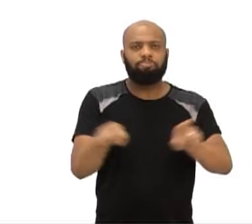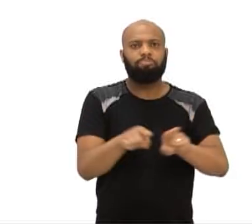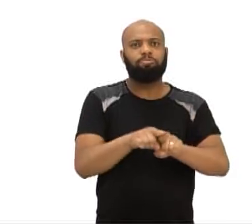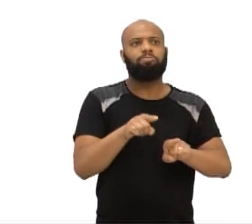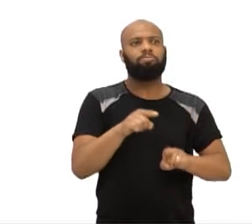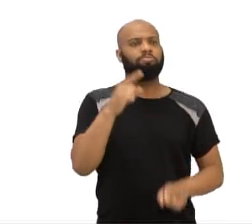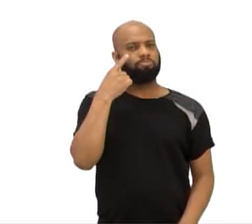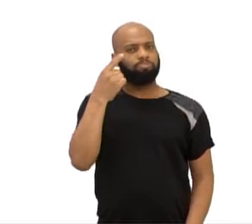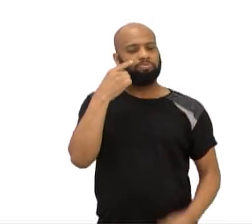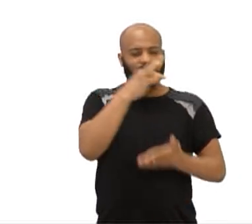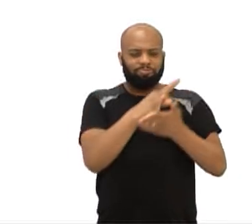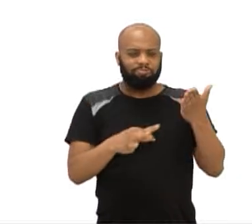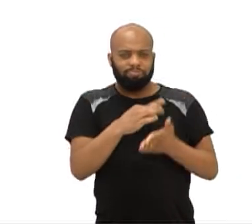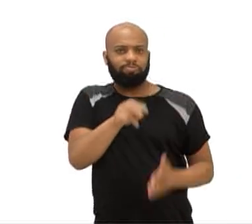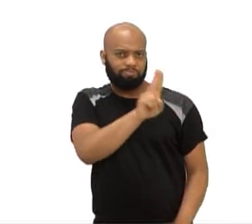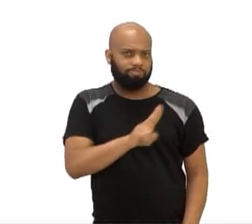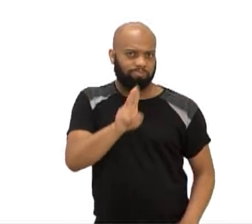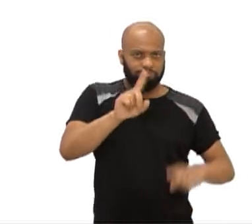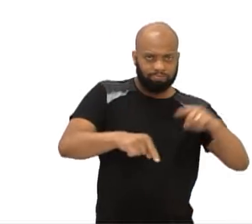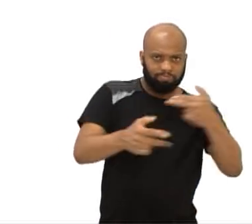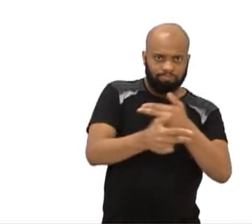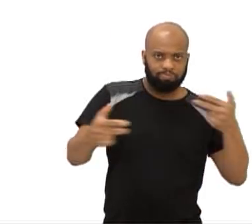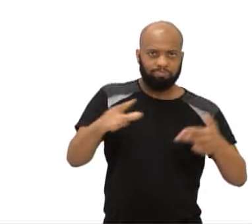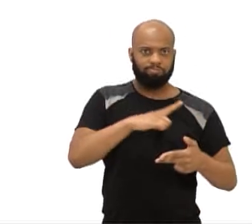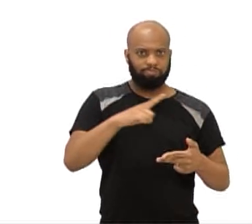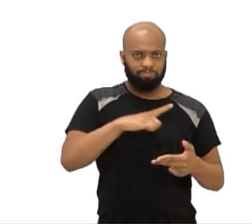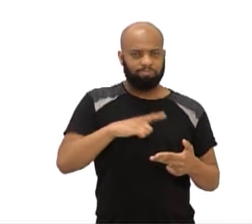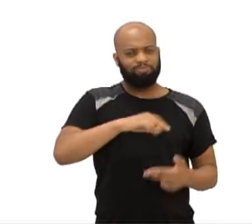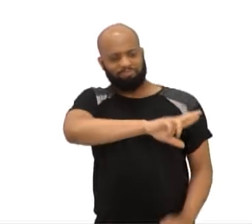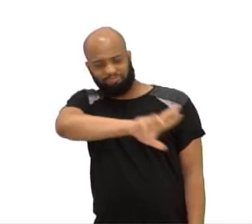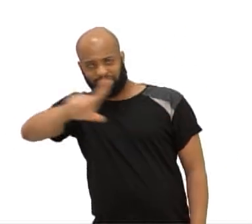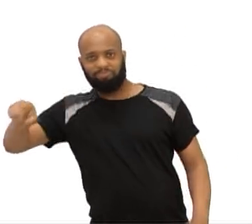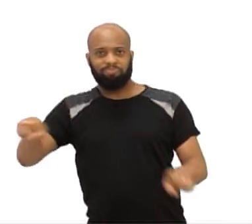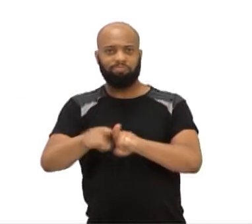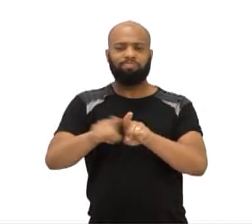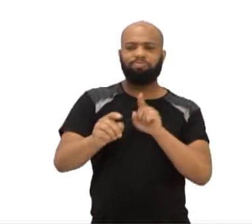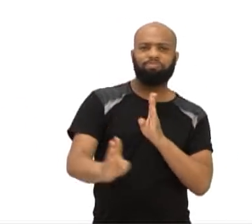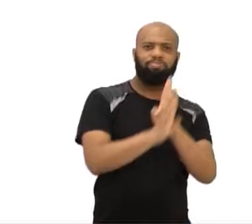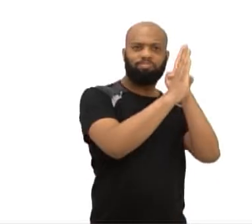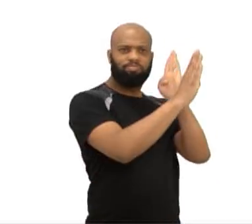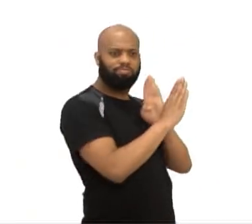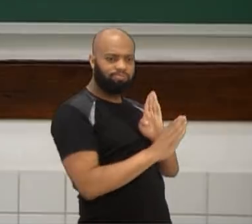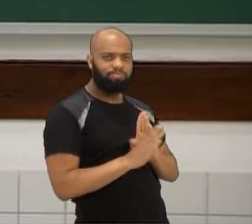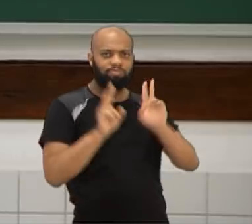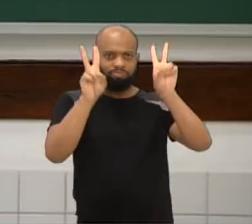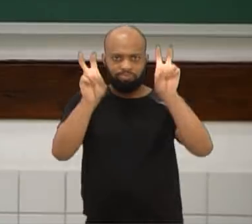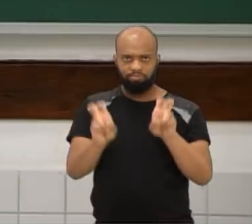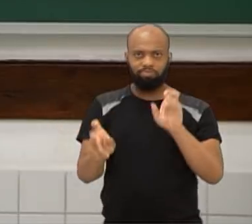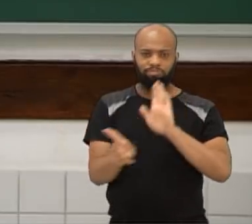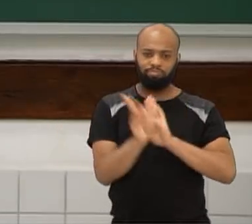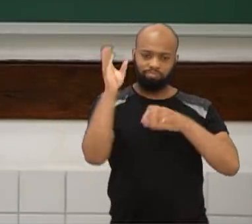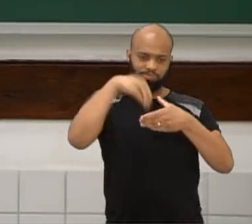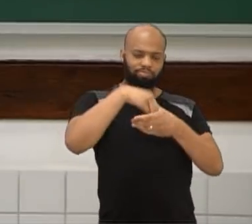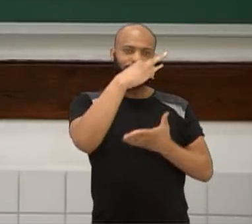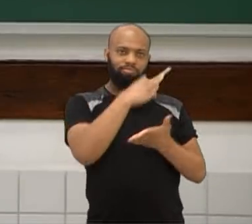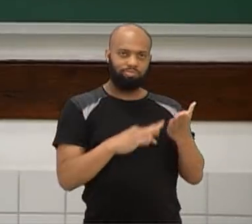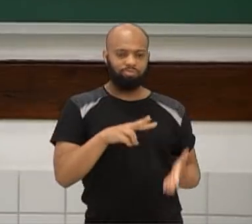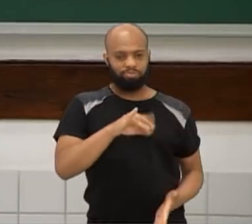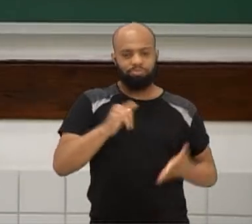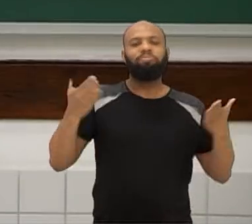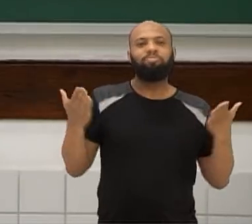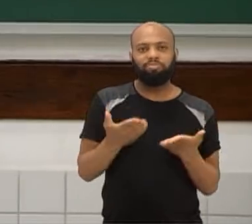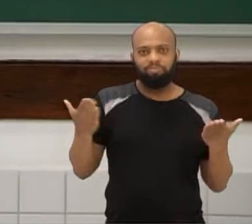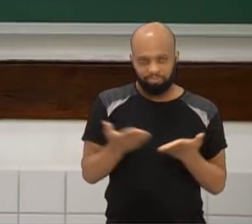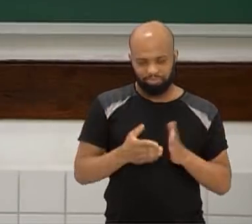e interpretar texto com auxílio de material gráfico diverso e identificar o tema de um texto. Tudo isso a gente vai